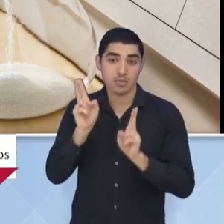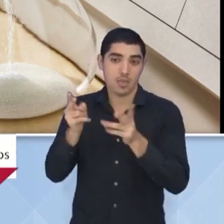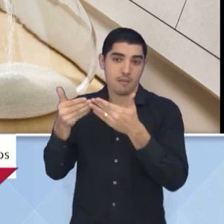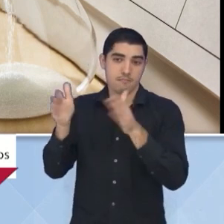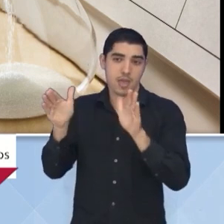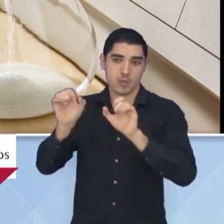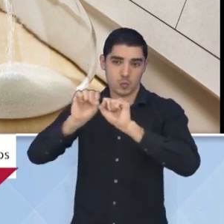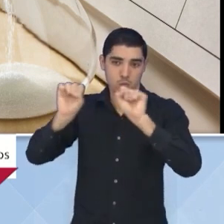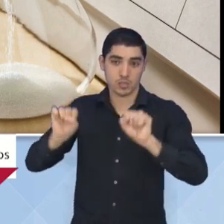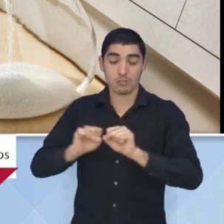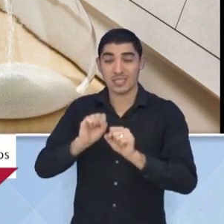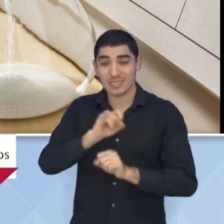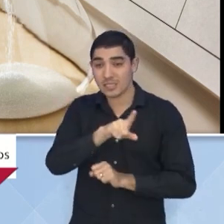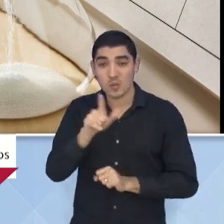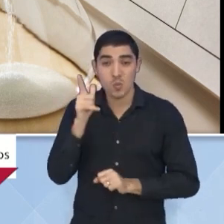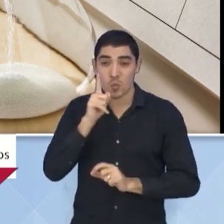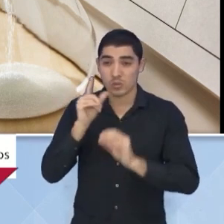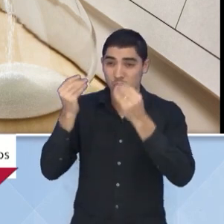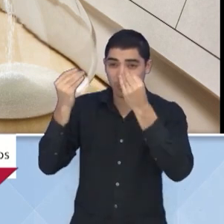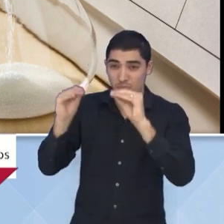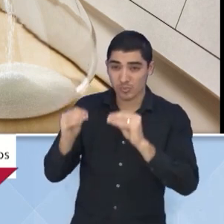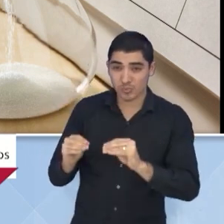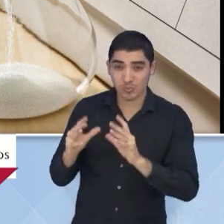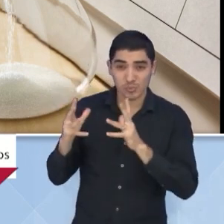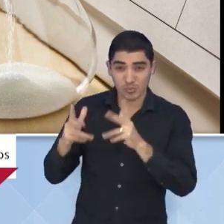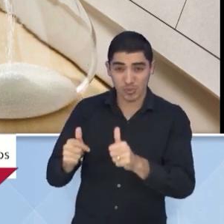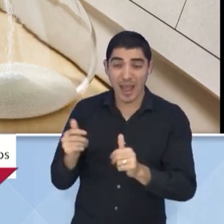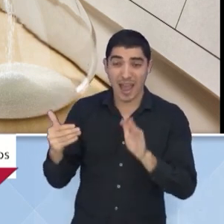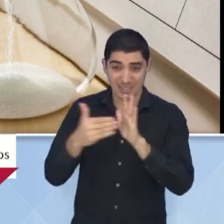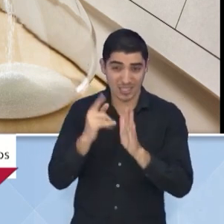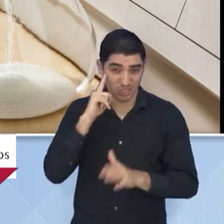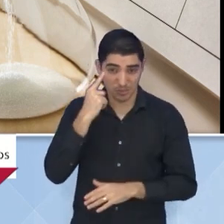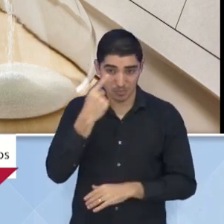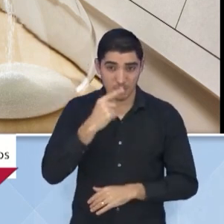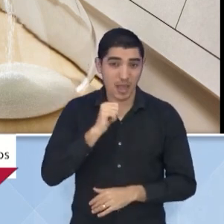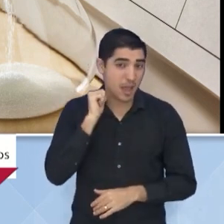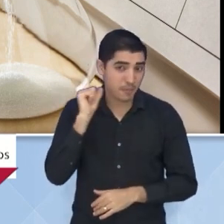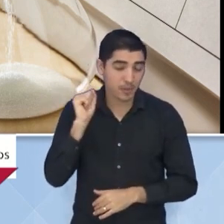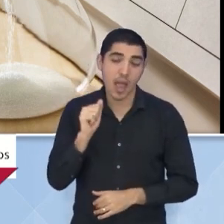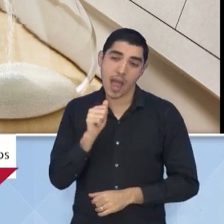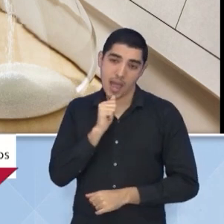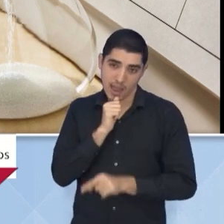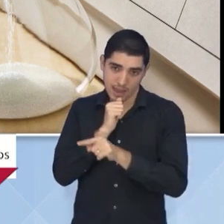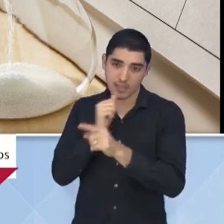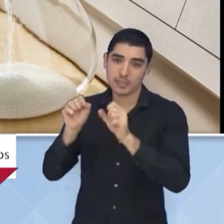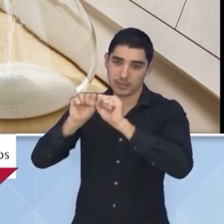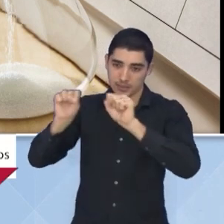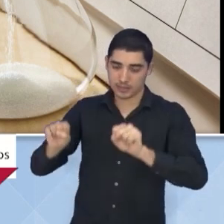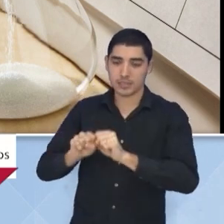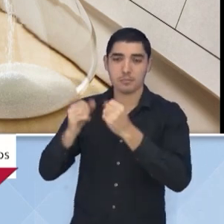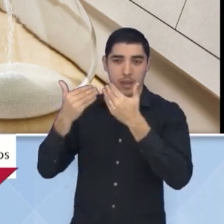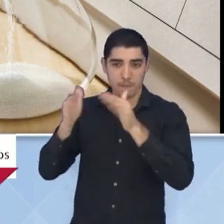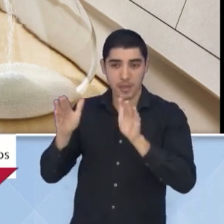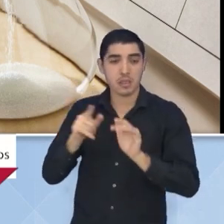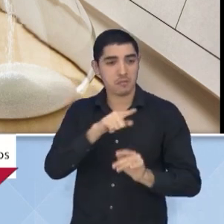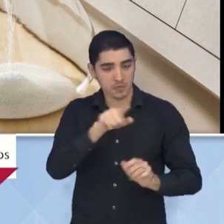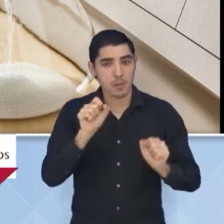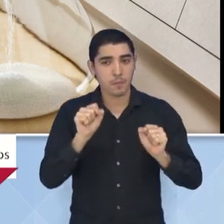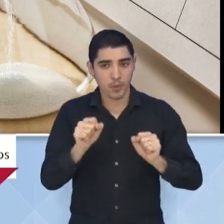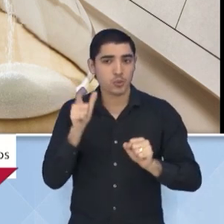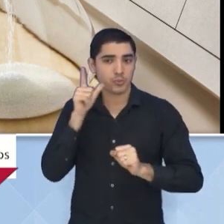quem não concluiu os questionários do iegm até primeiro de abril o sistema tá aberto continua todo mundo podendo